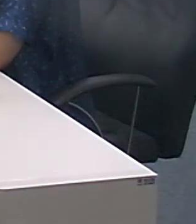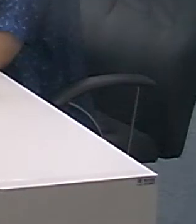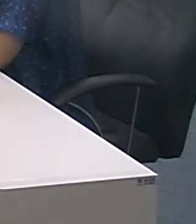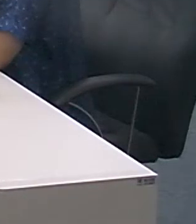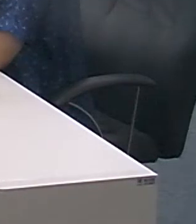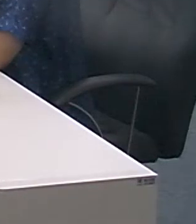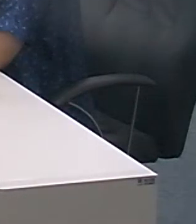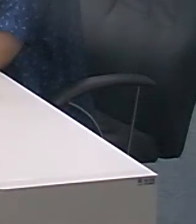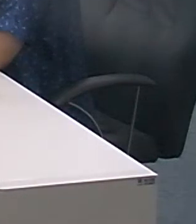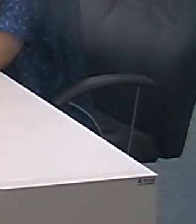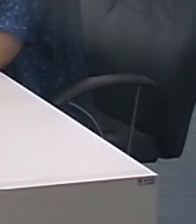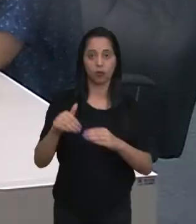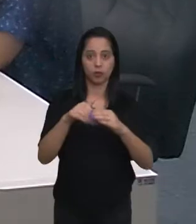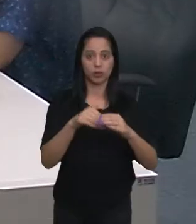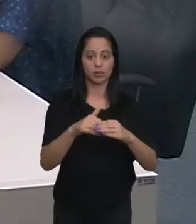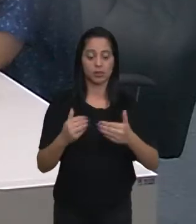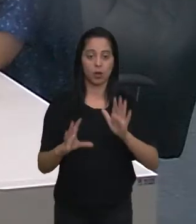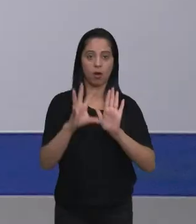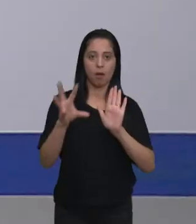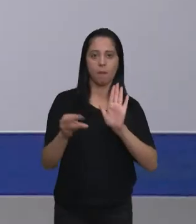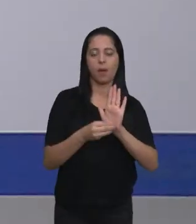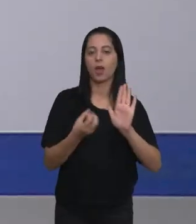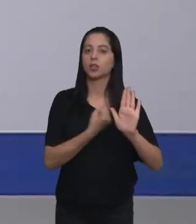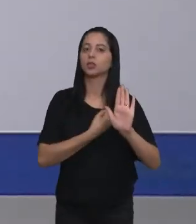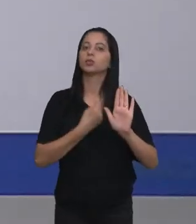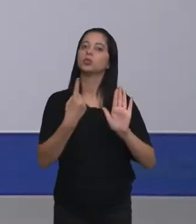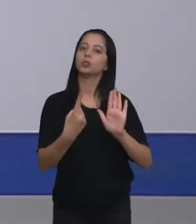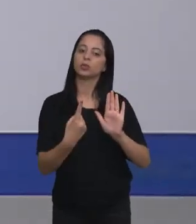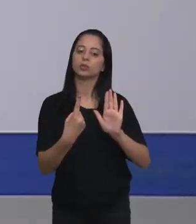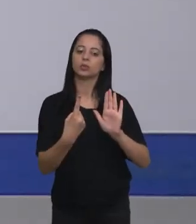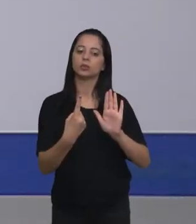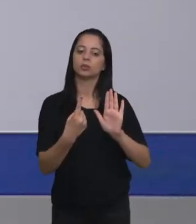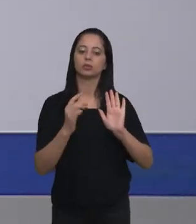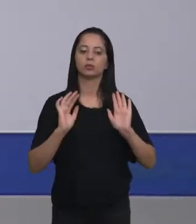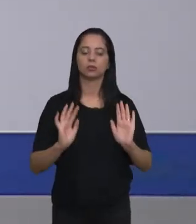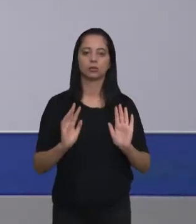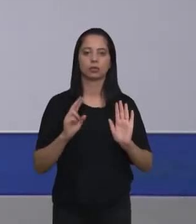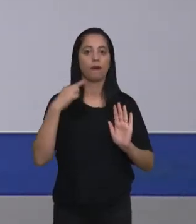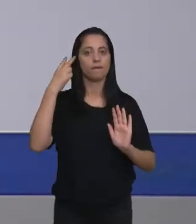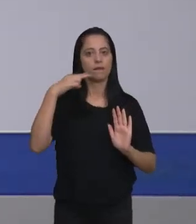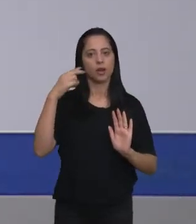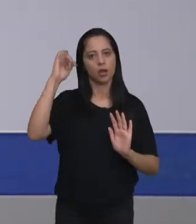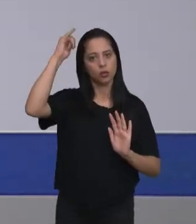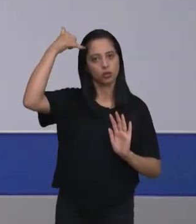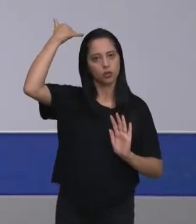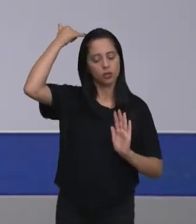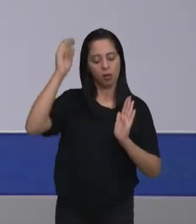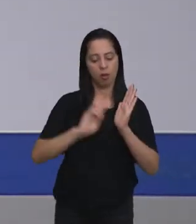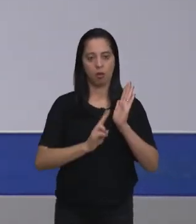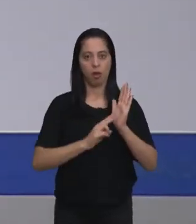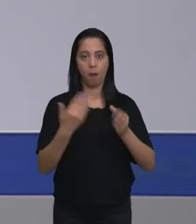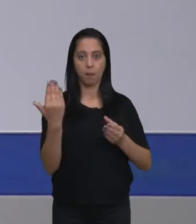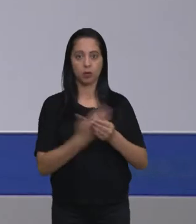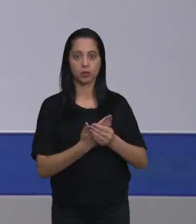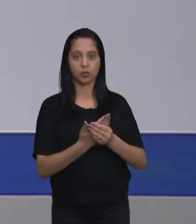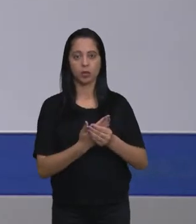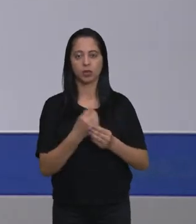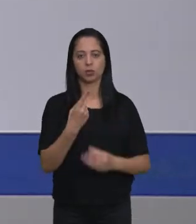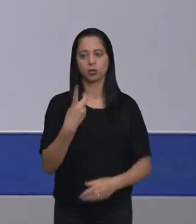Em votação, a tramitação da emenda número 1, de autoria do vereador Dr. José Cláudio, ao processo número